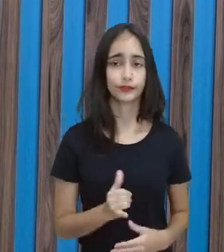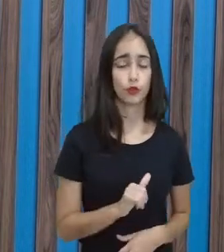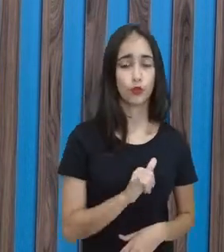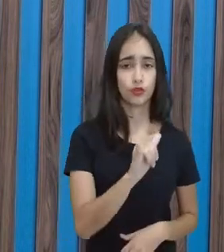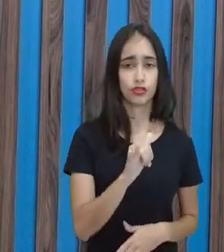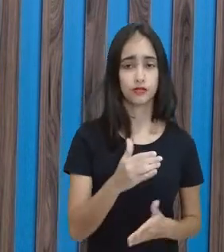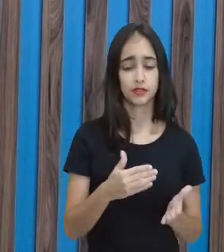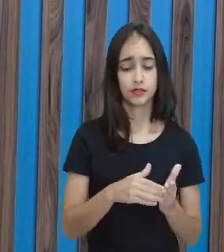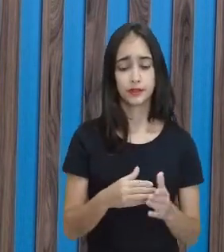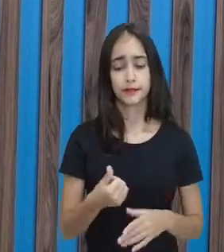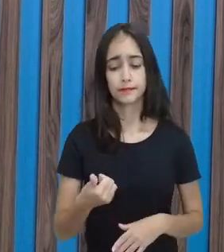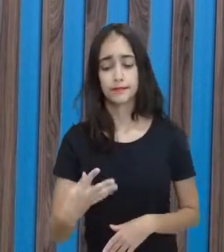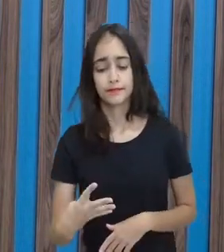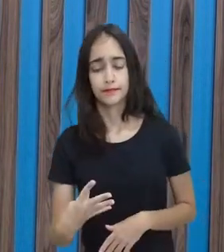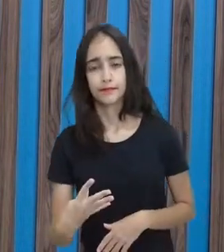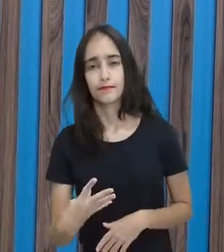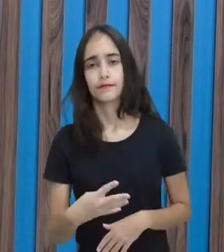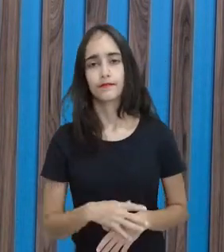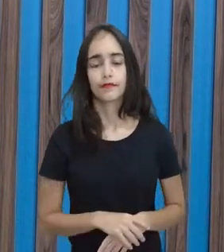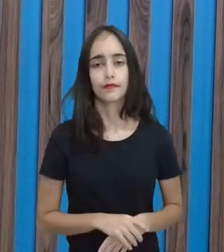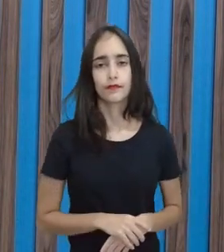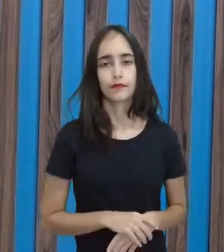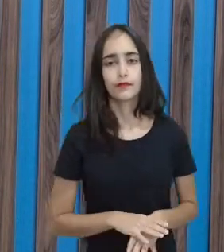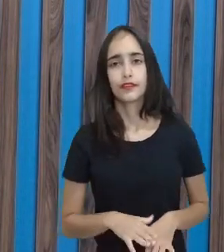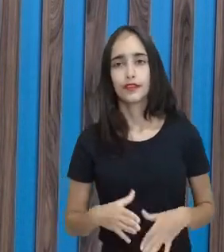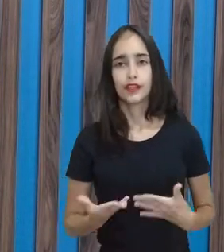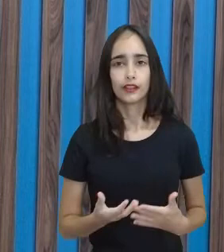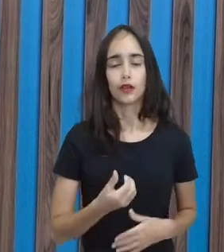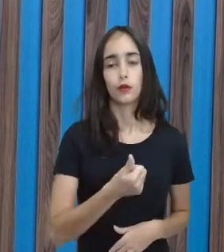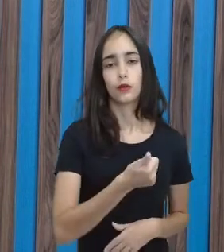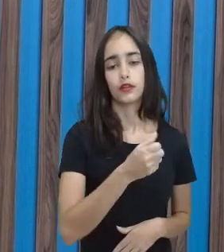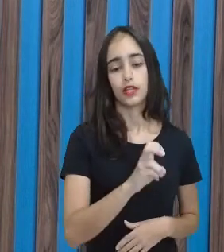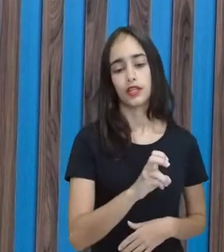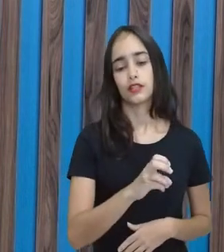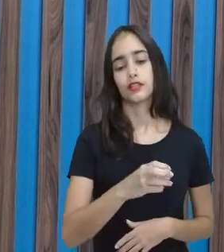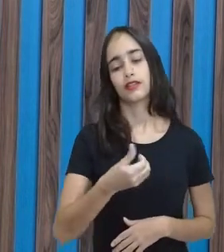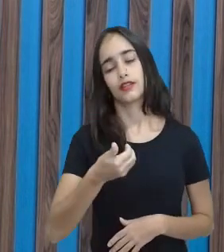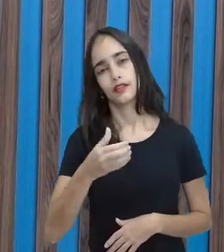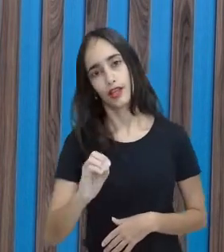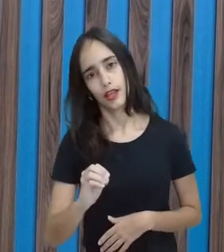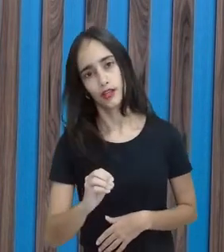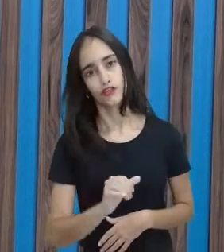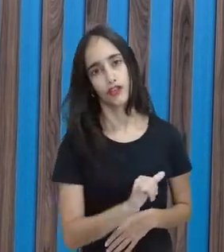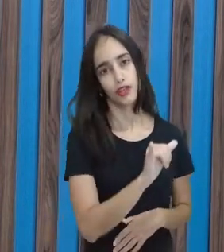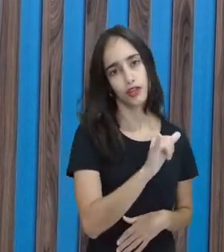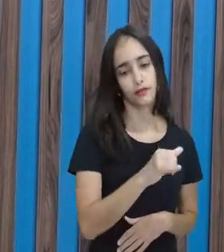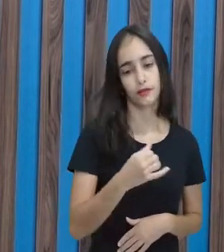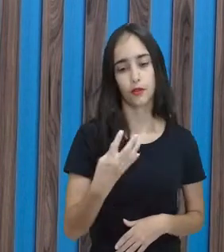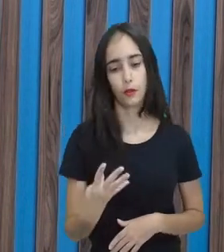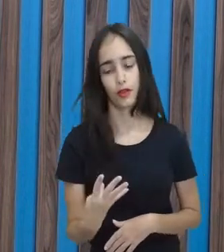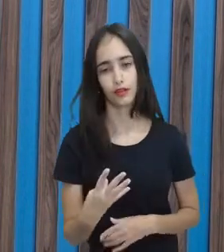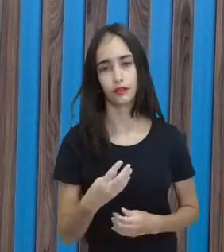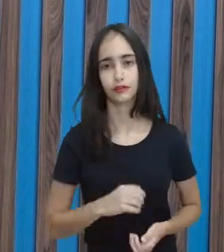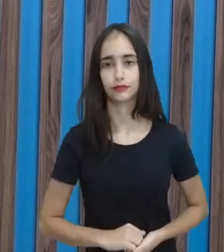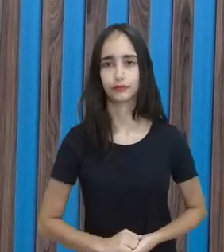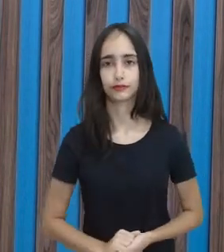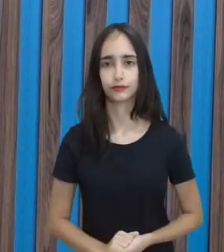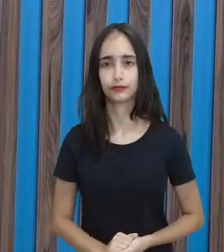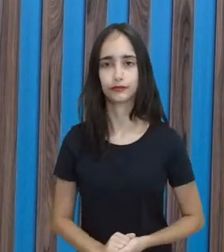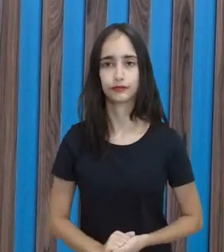vai corresponder ao 4. 15, 10, y, 4.